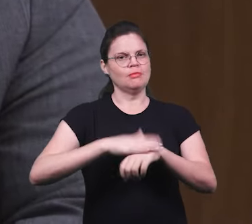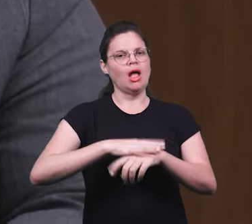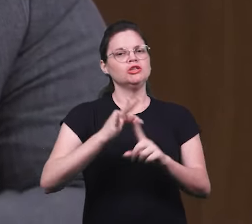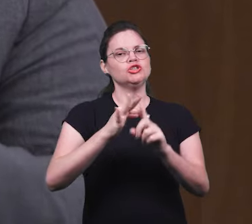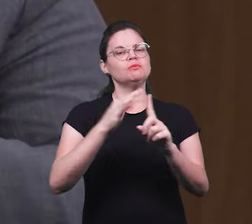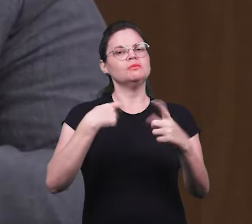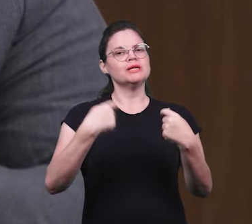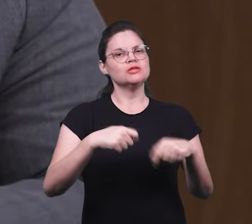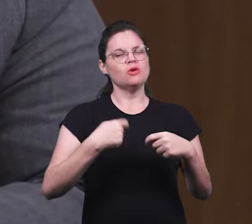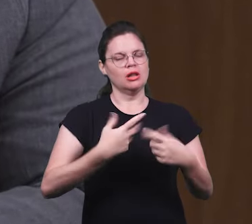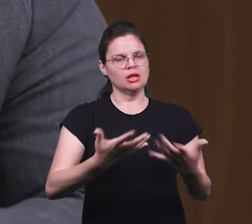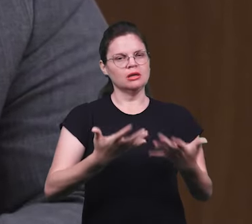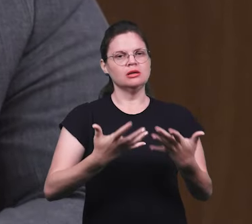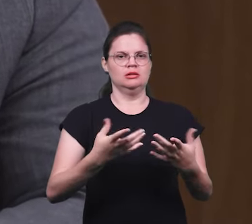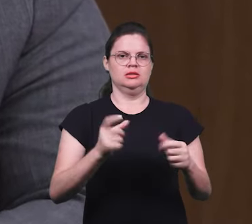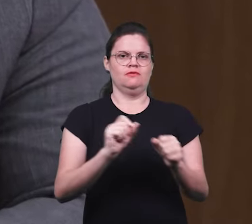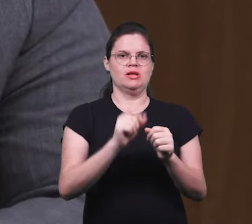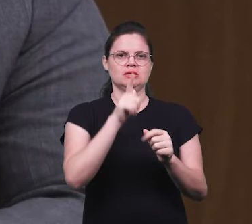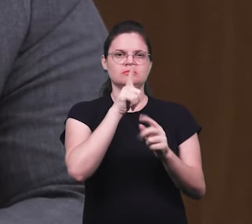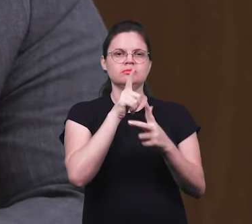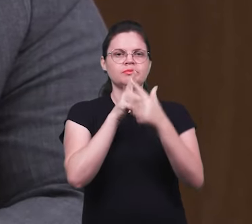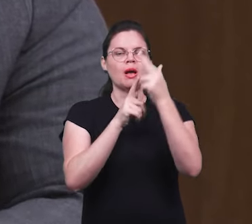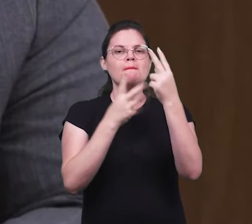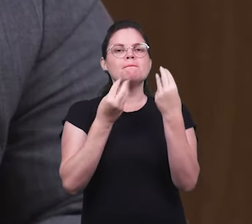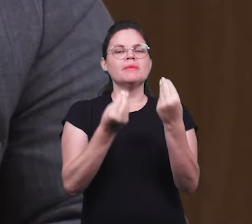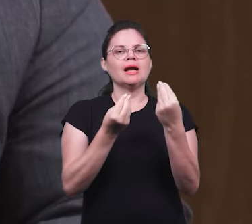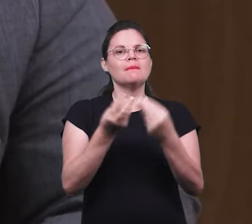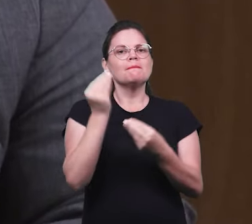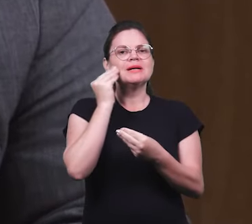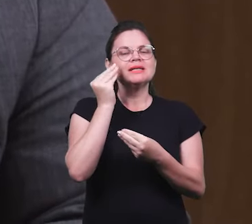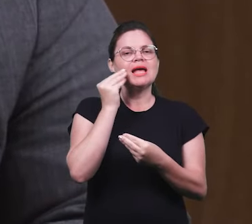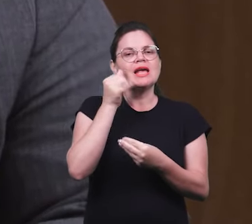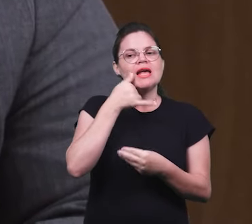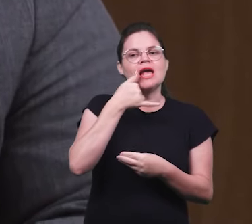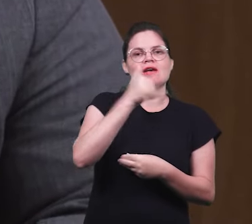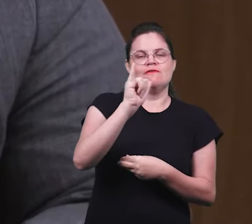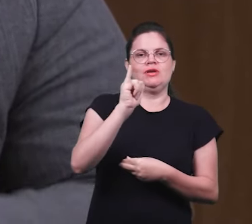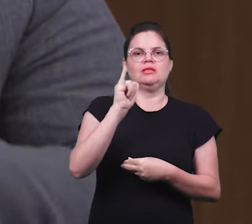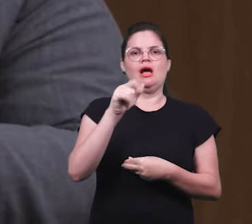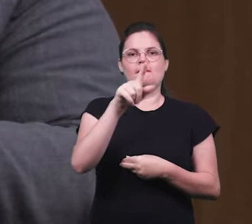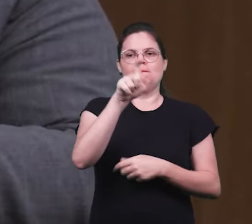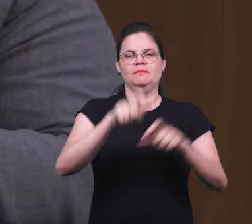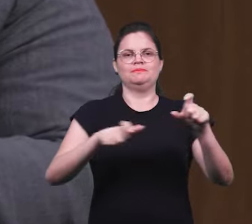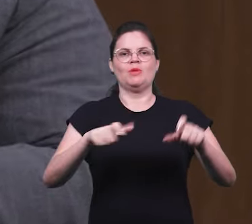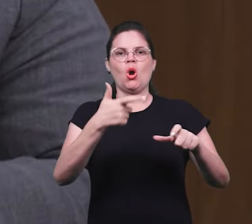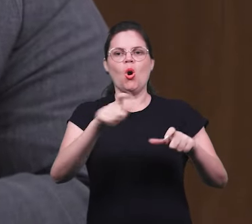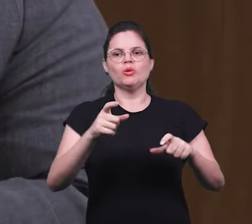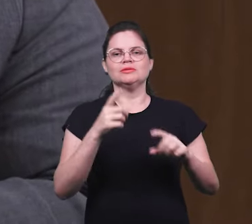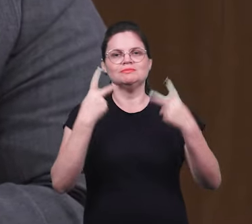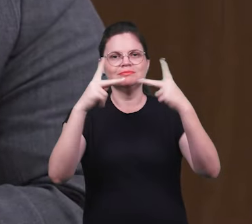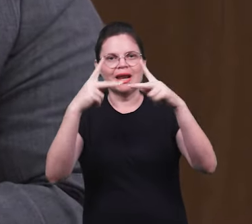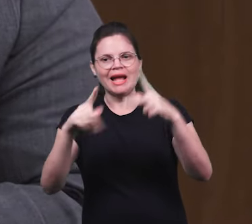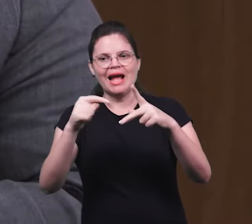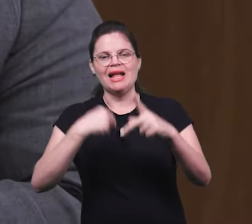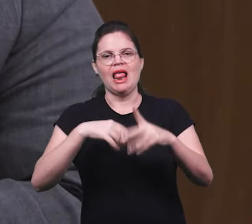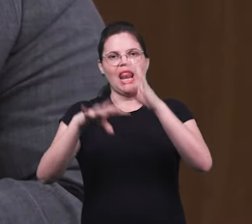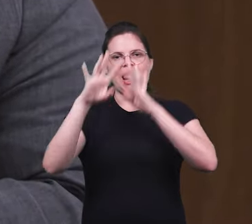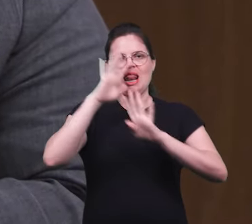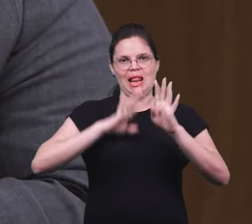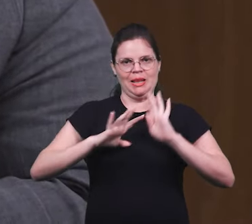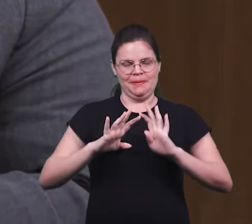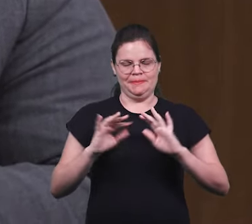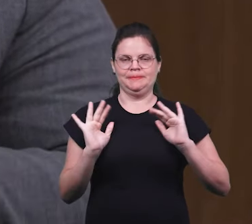contato. Então, ele se une a esse grupo que vai fazer essa viagem. Aqui tem um ponto que nós entendemos ser fundamental,